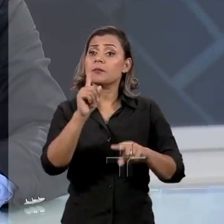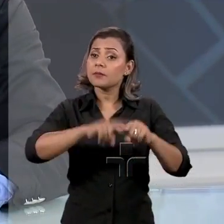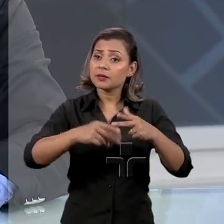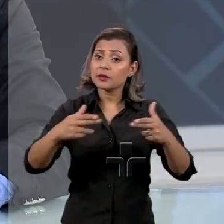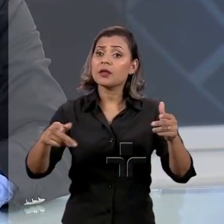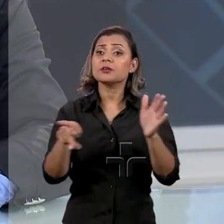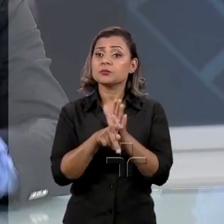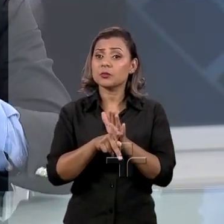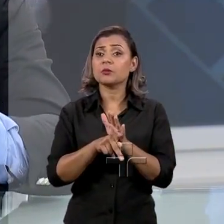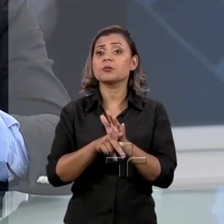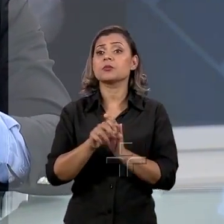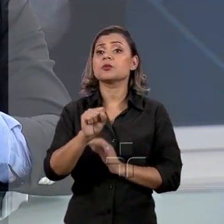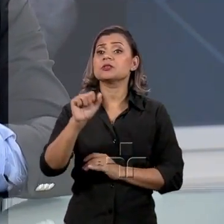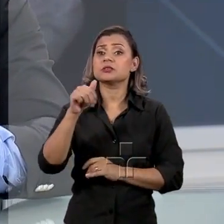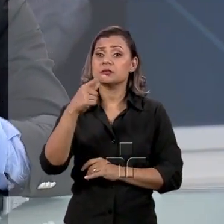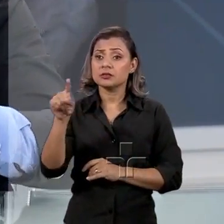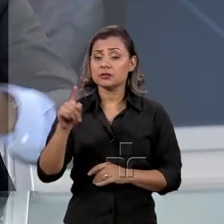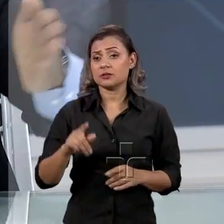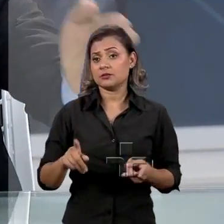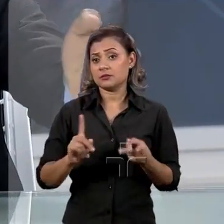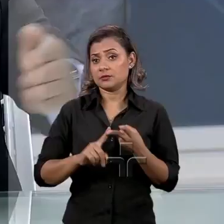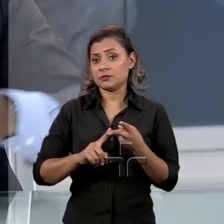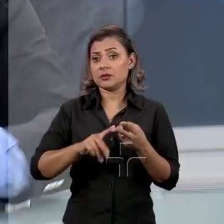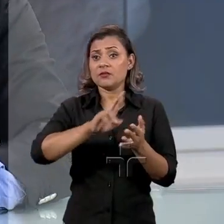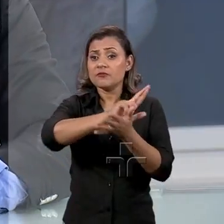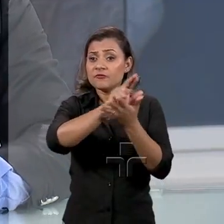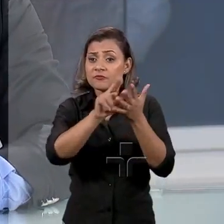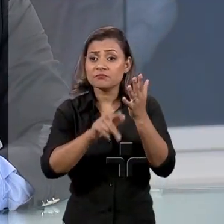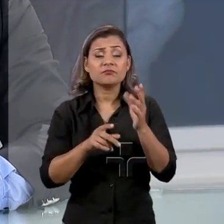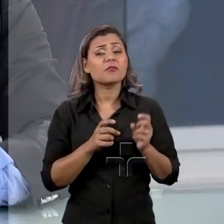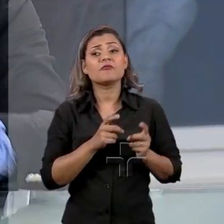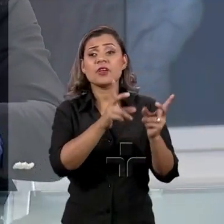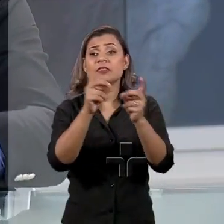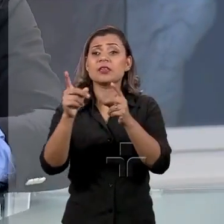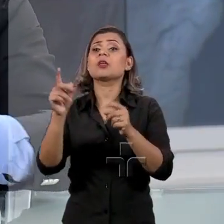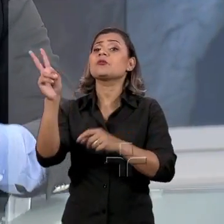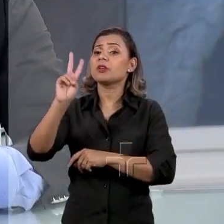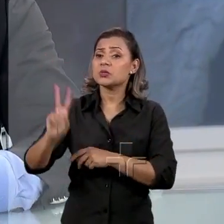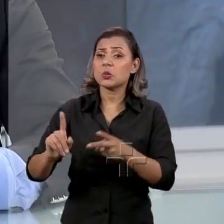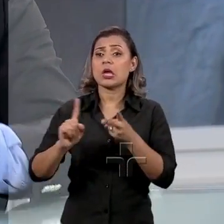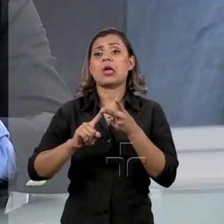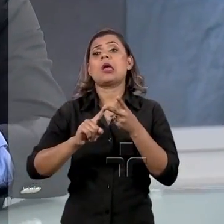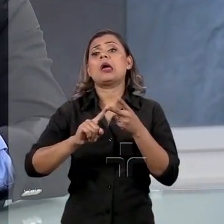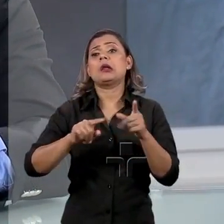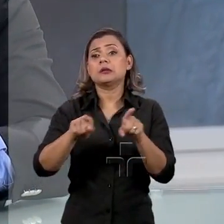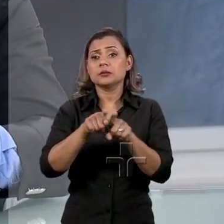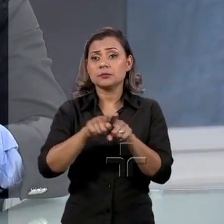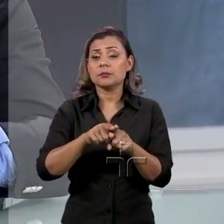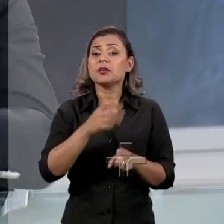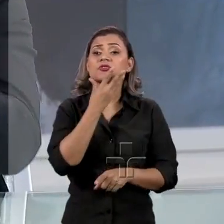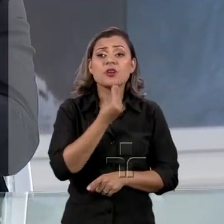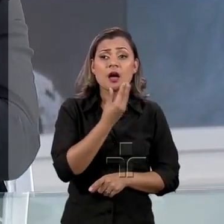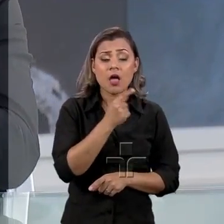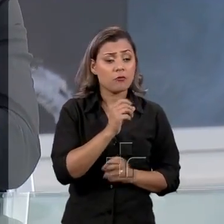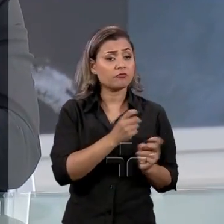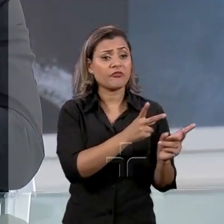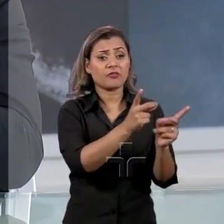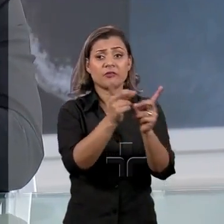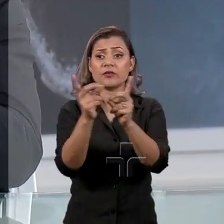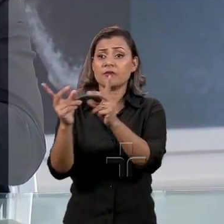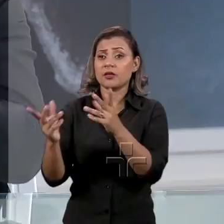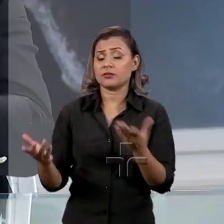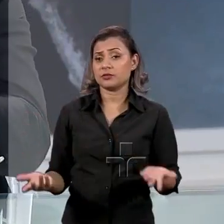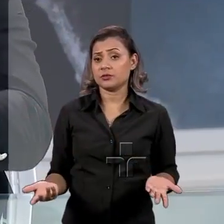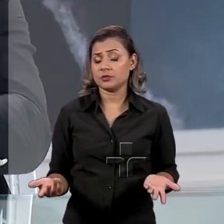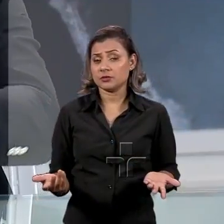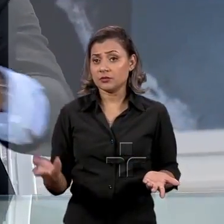os países islâmicos. Nós fechamos os olhos e mandamos produtos aqui para a Venezuela, para Israel, Palestina. Então, e mais ainda, adequamos ele, né,